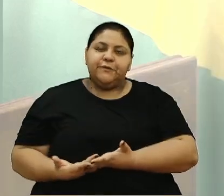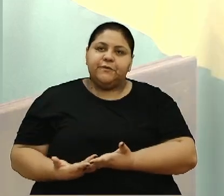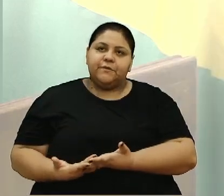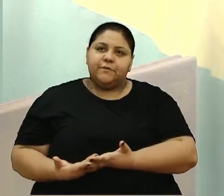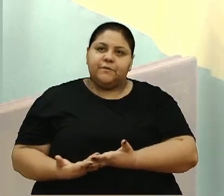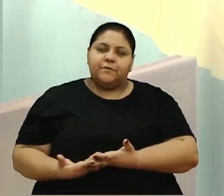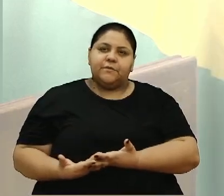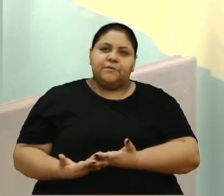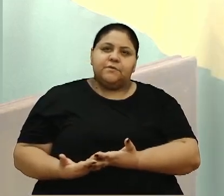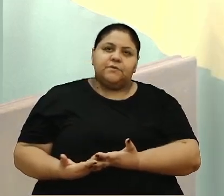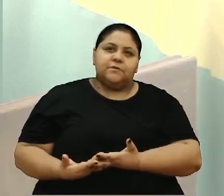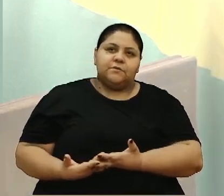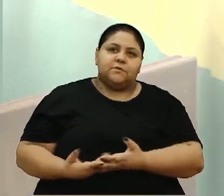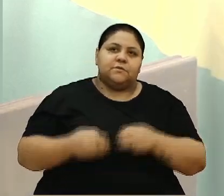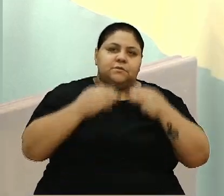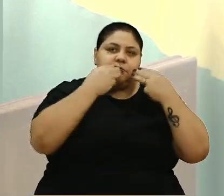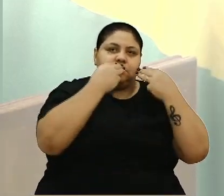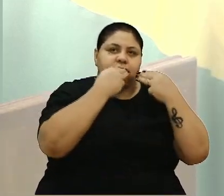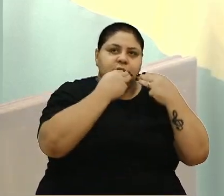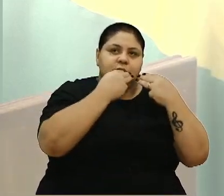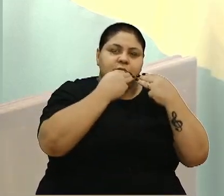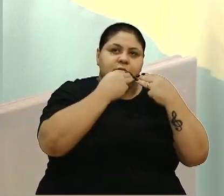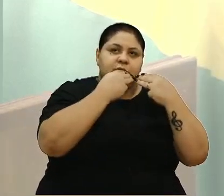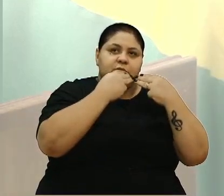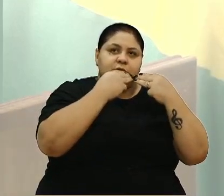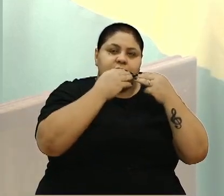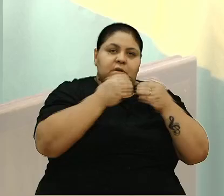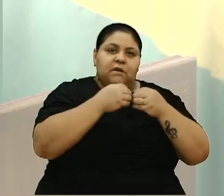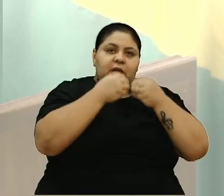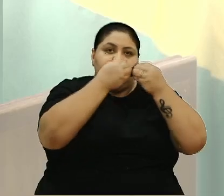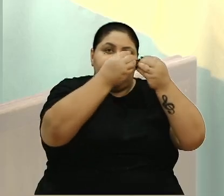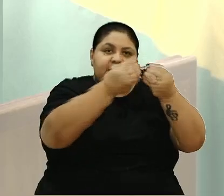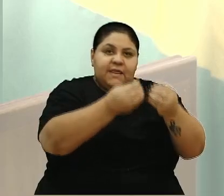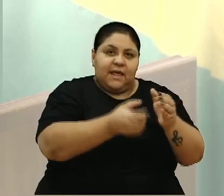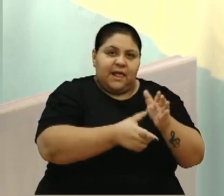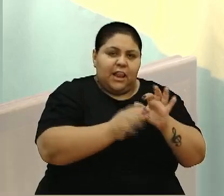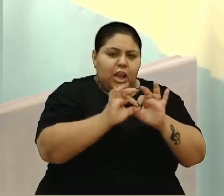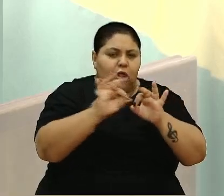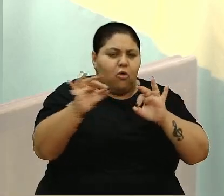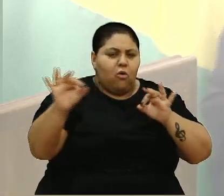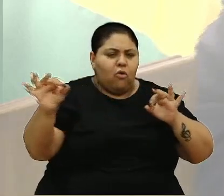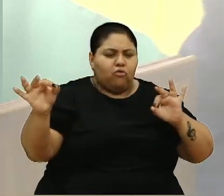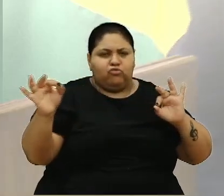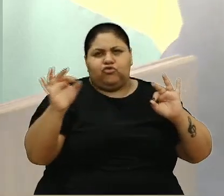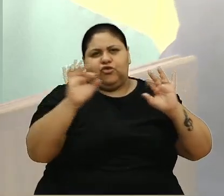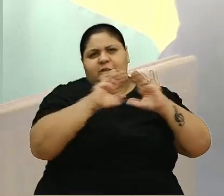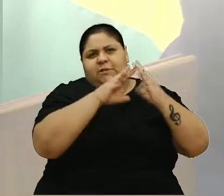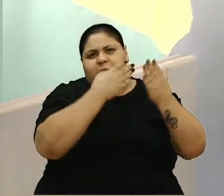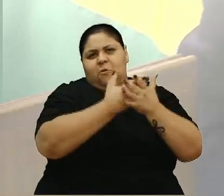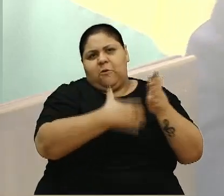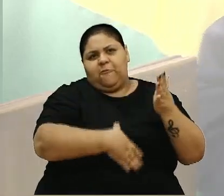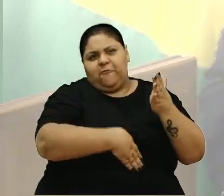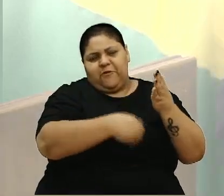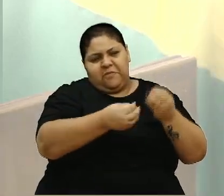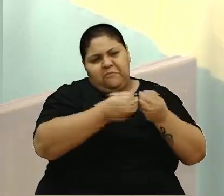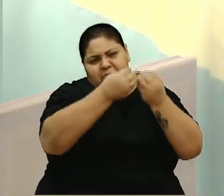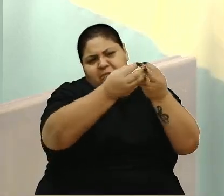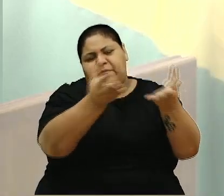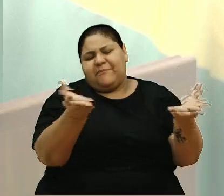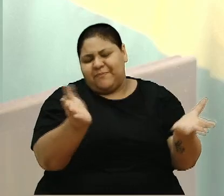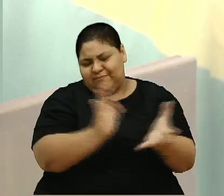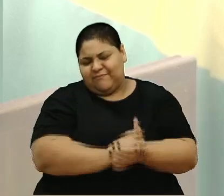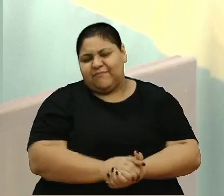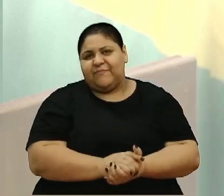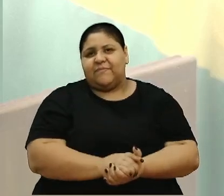passa com a caminhonete uma quadra antes e deixa o filho para ir para a escola. Eu quero dizer que quando